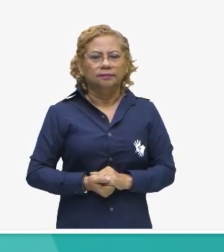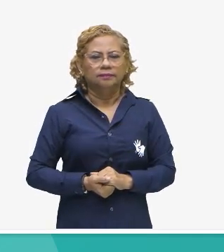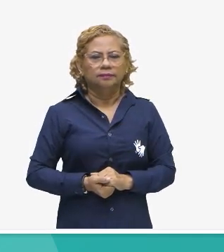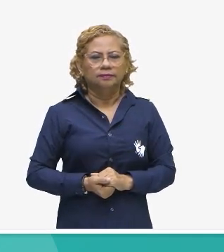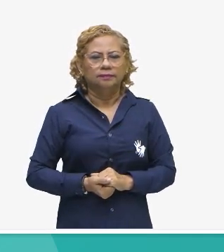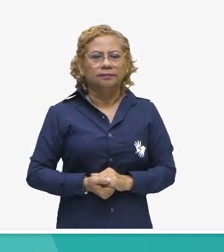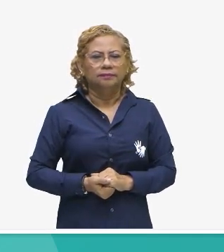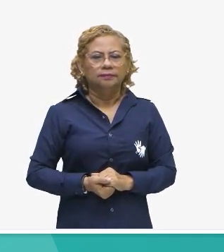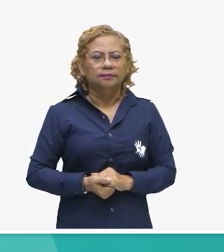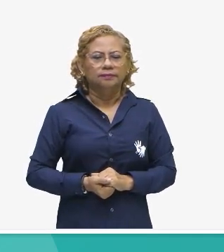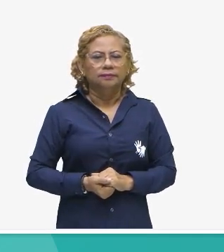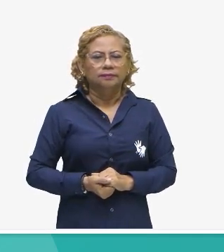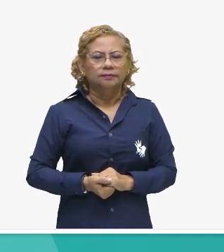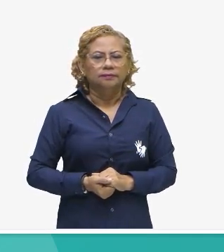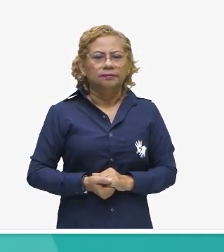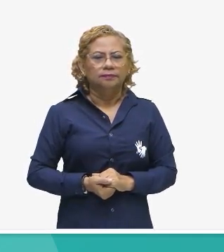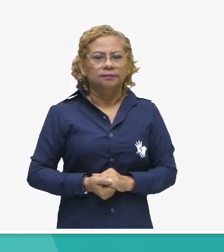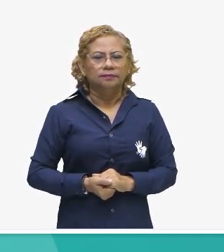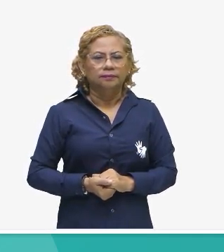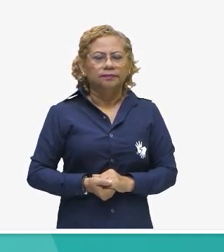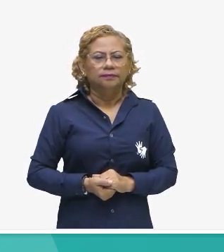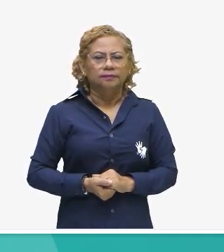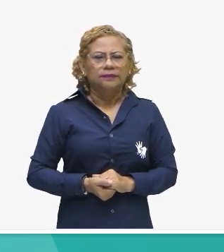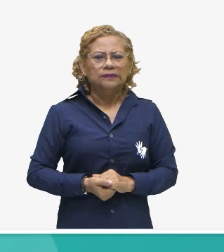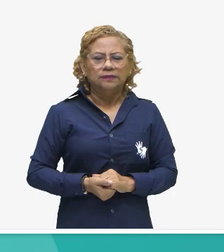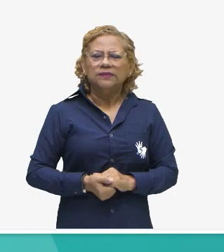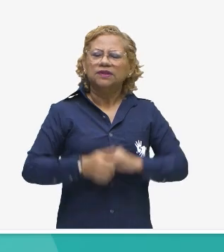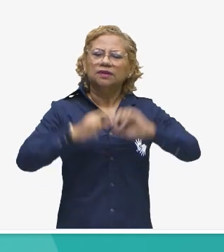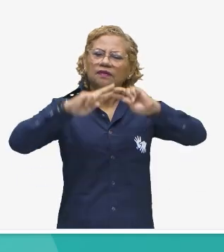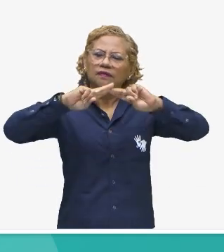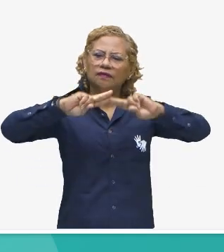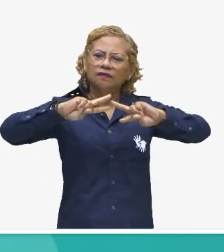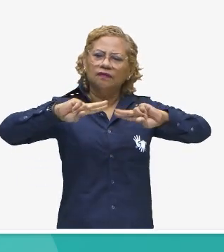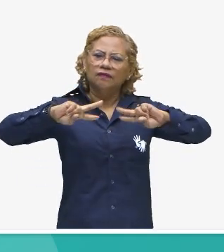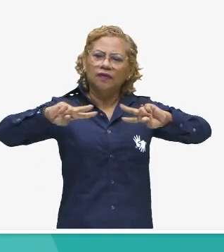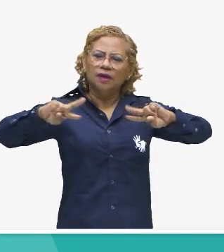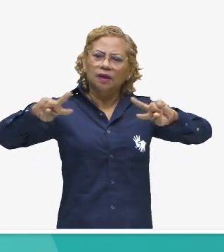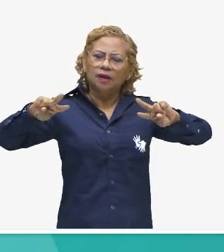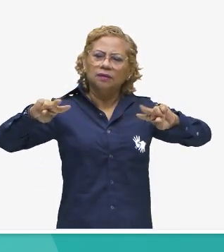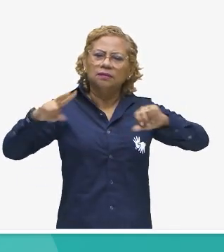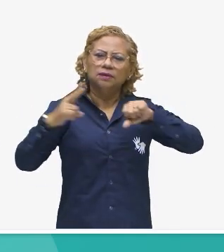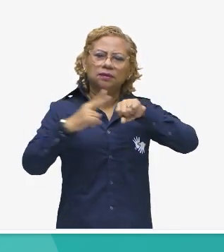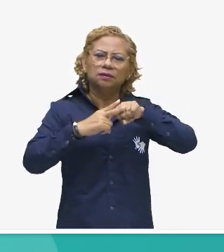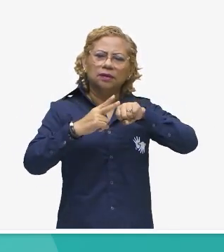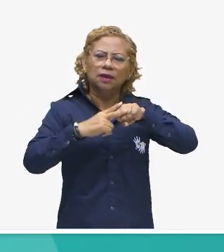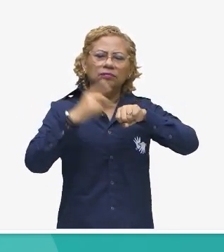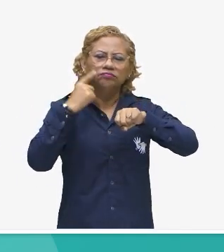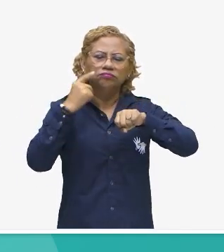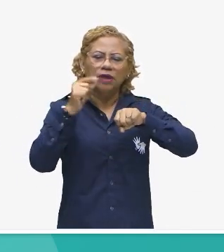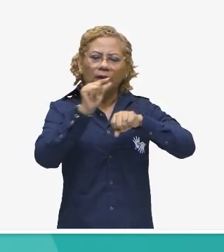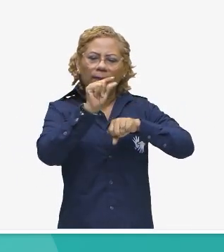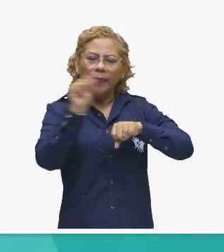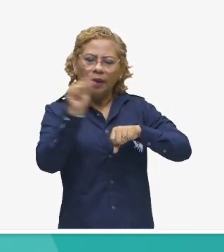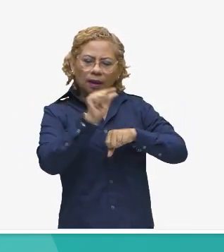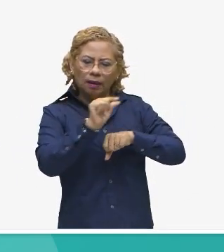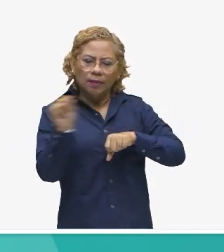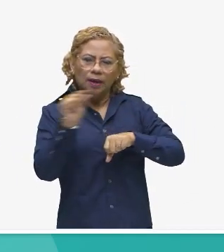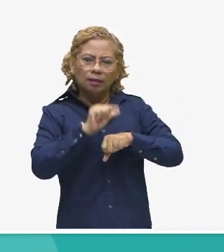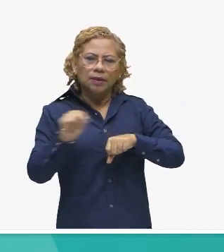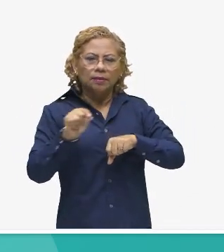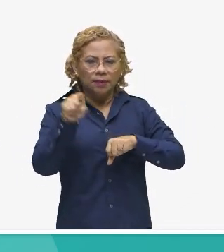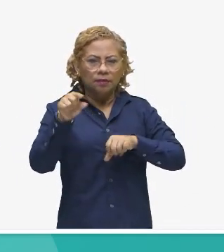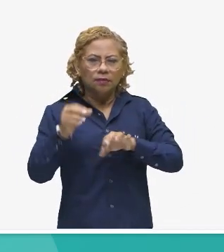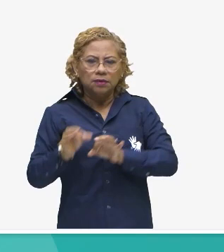possuía, tudo passado estava, mas a gente destacou alguns para você